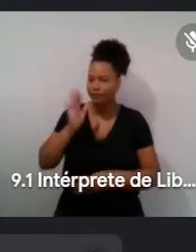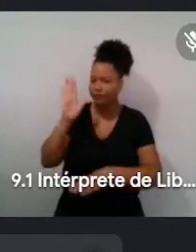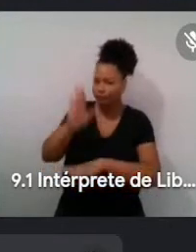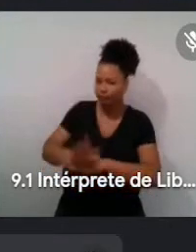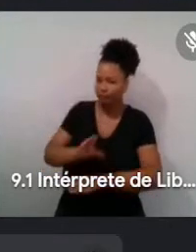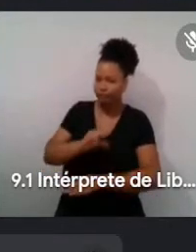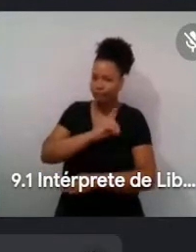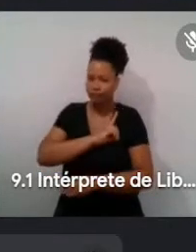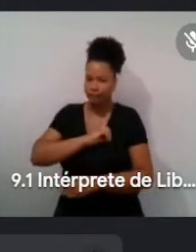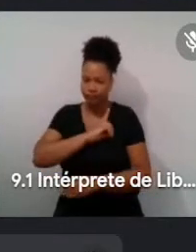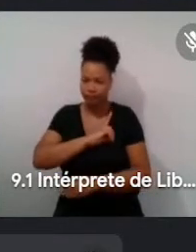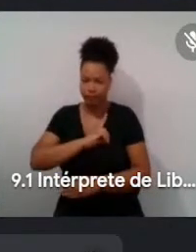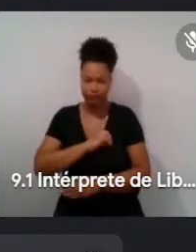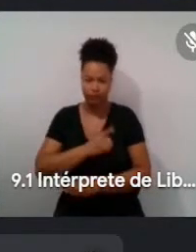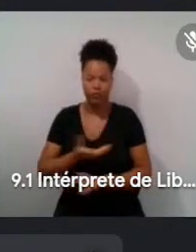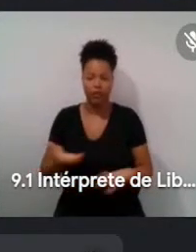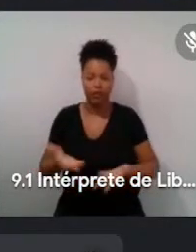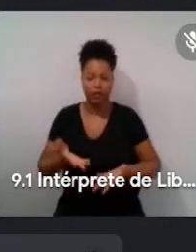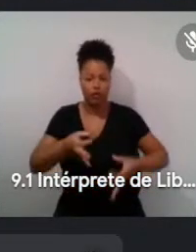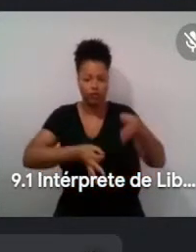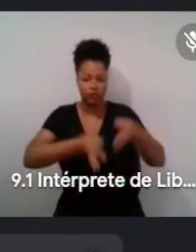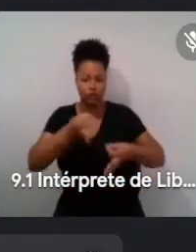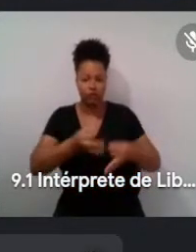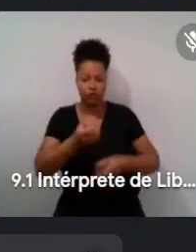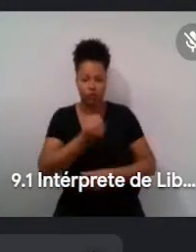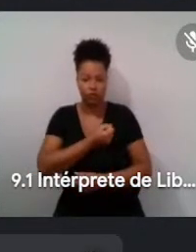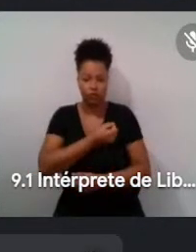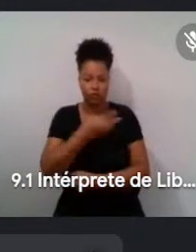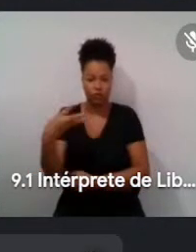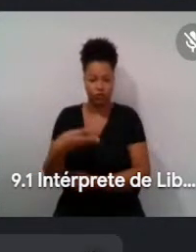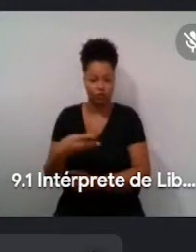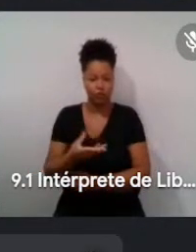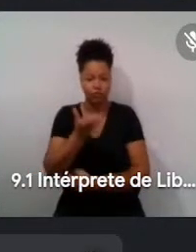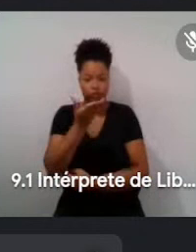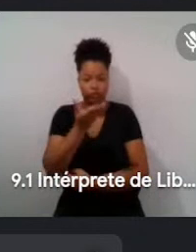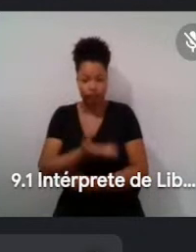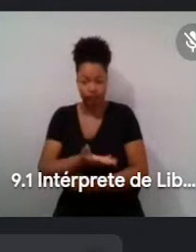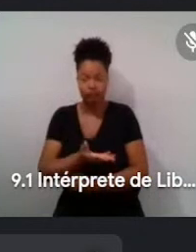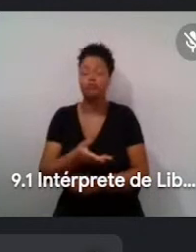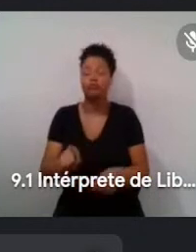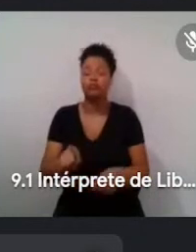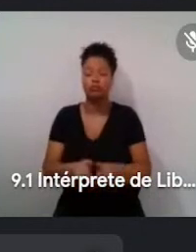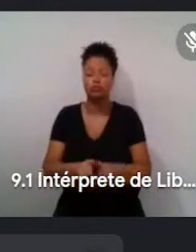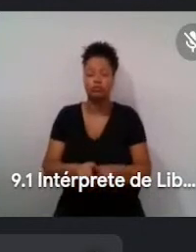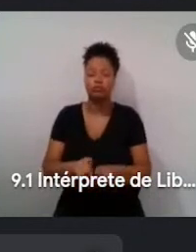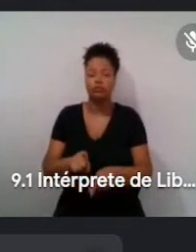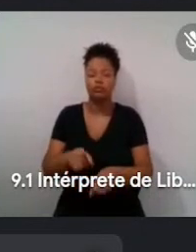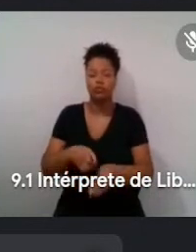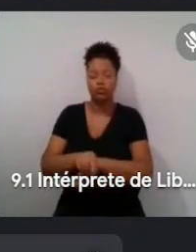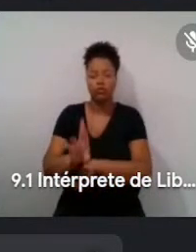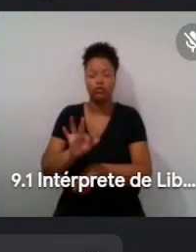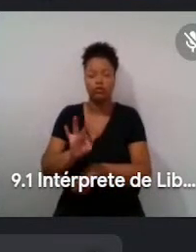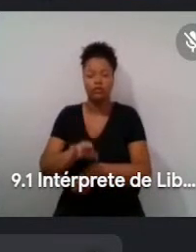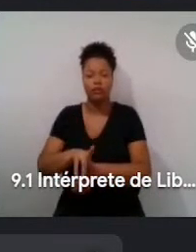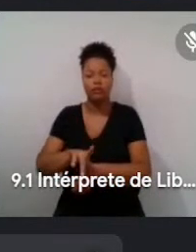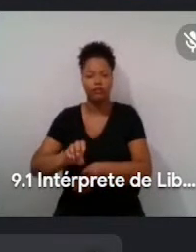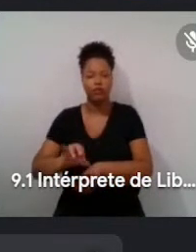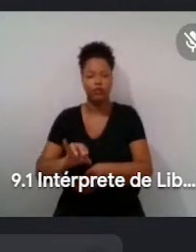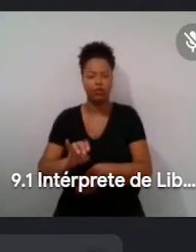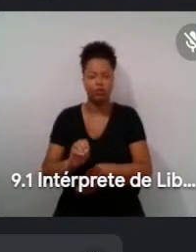desembargador. Estamos a julgar aqui o item de número 3, onde Vossa Excelência, a doutora Fabíola, sustenta em